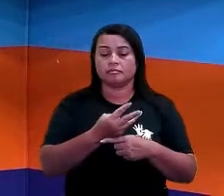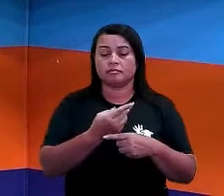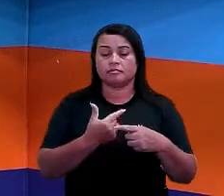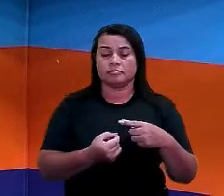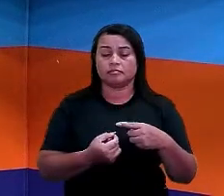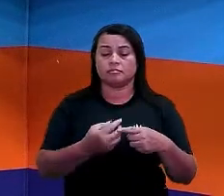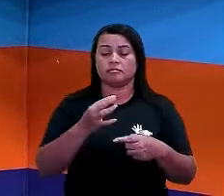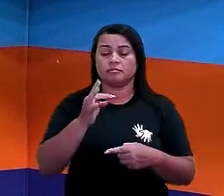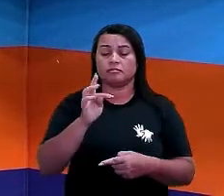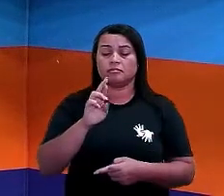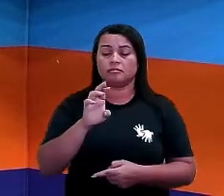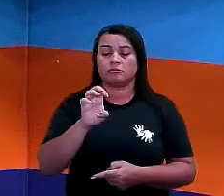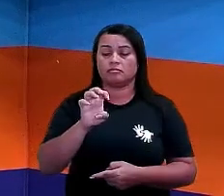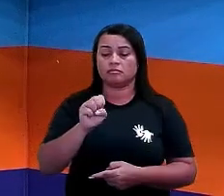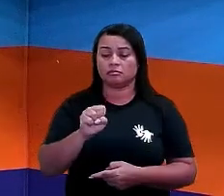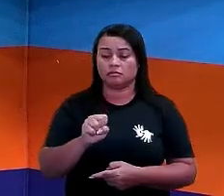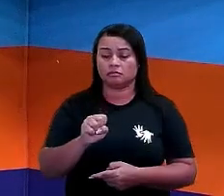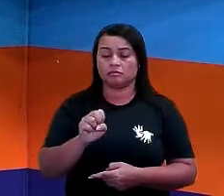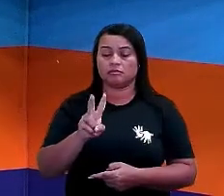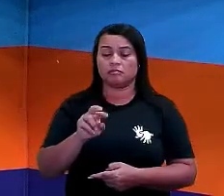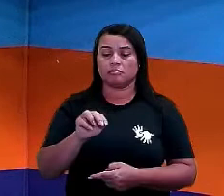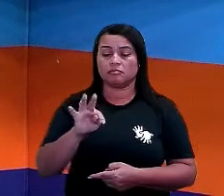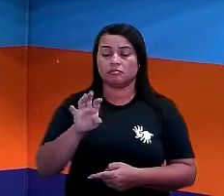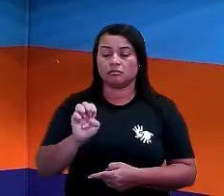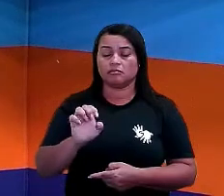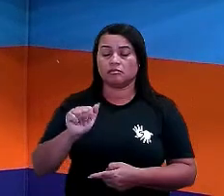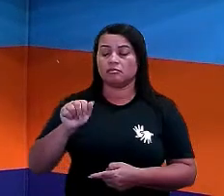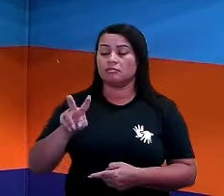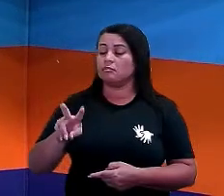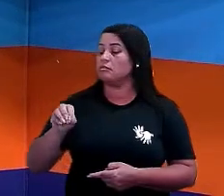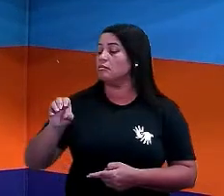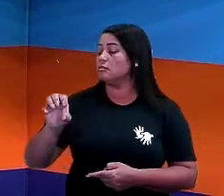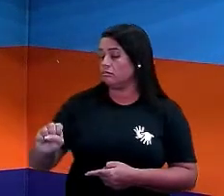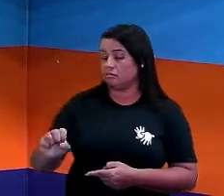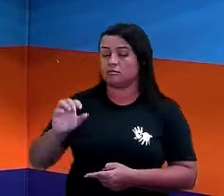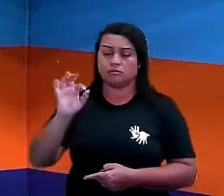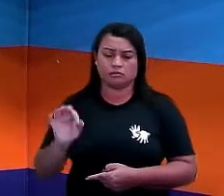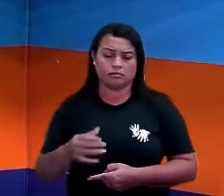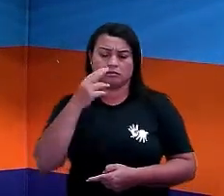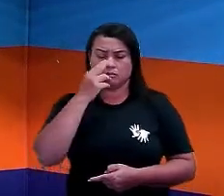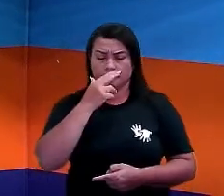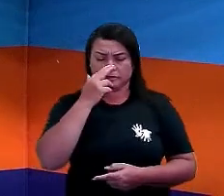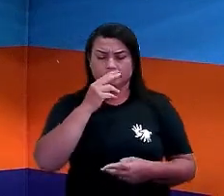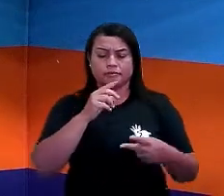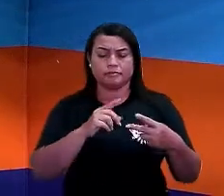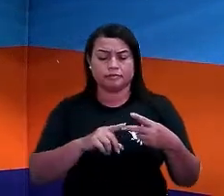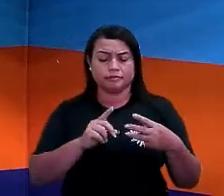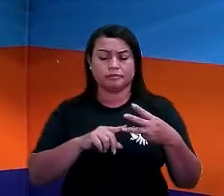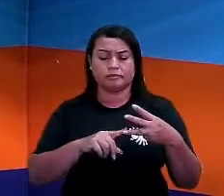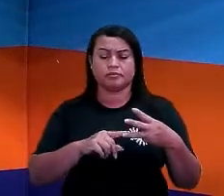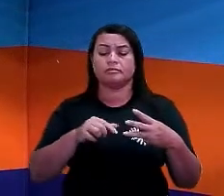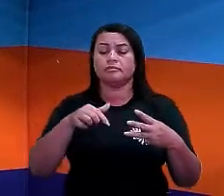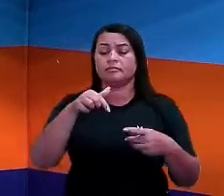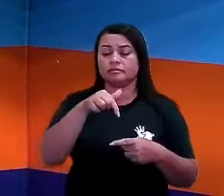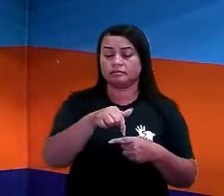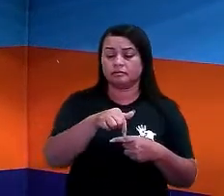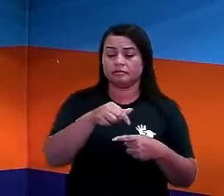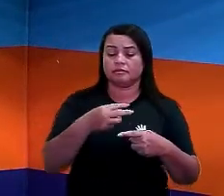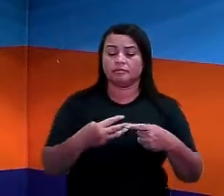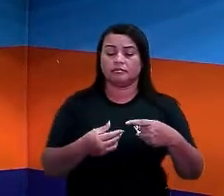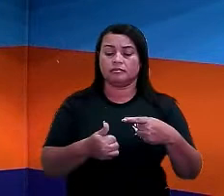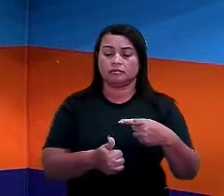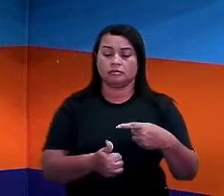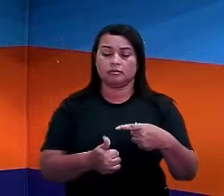20 avos. 3, 20 avos. E agora no de baixo, a mesma coisa. 7, 31